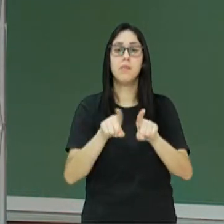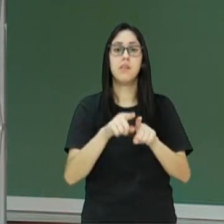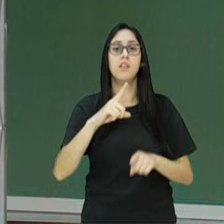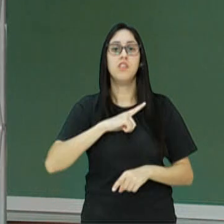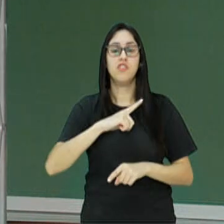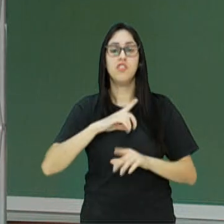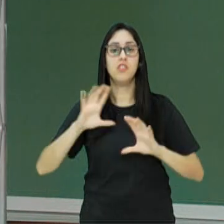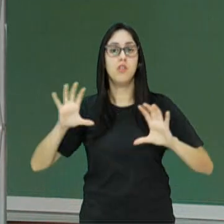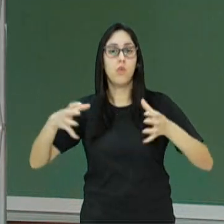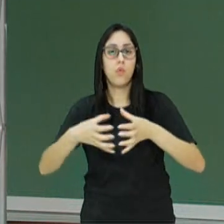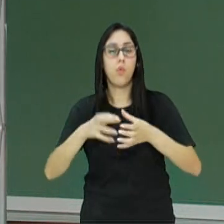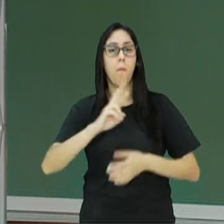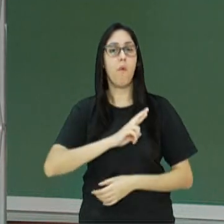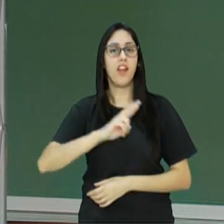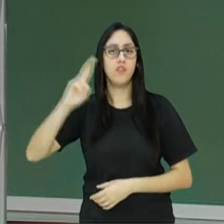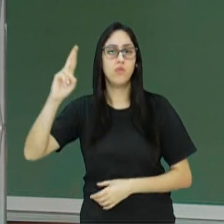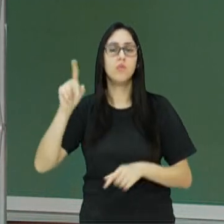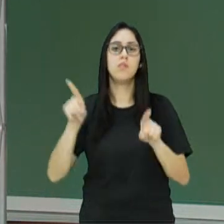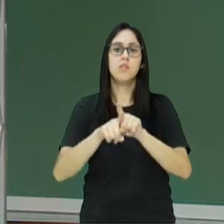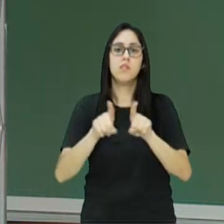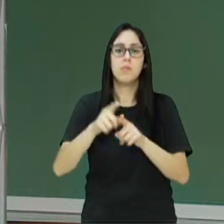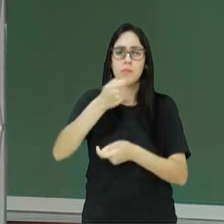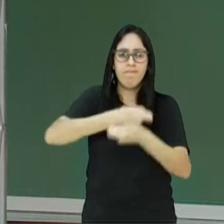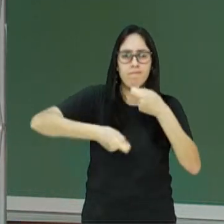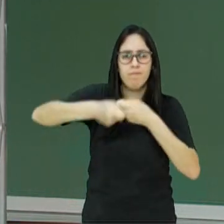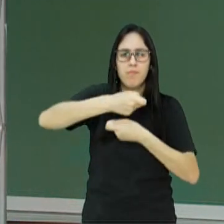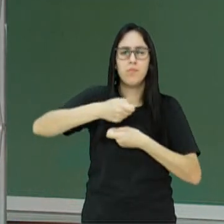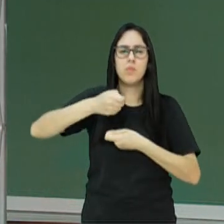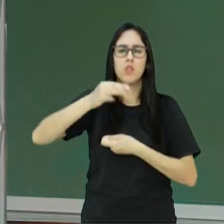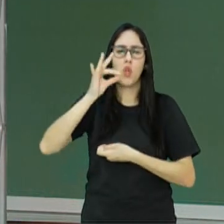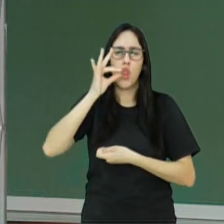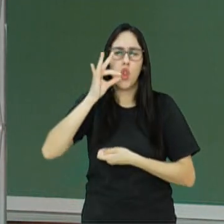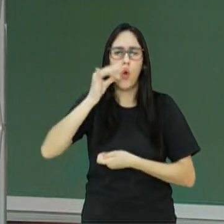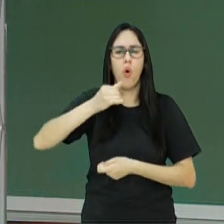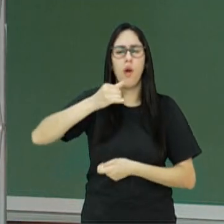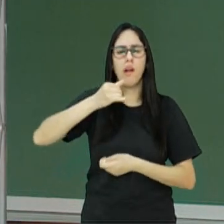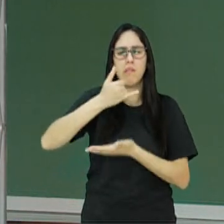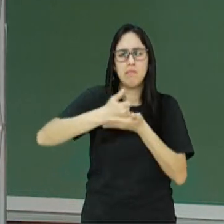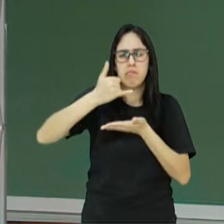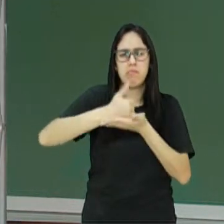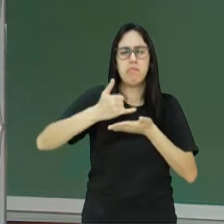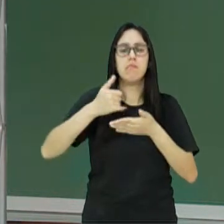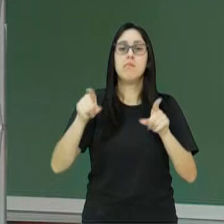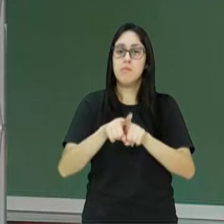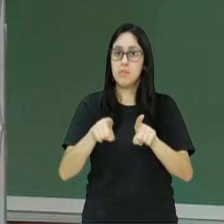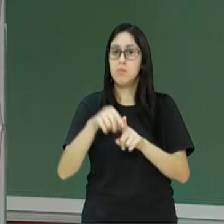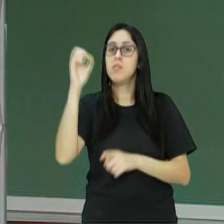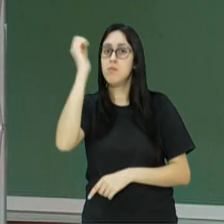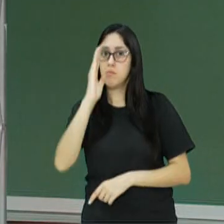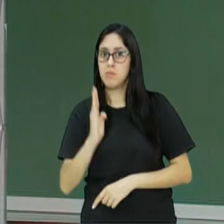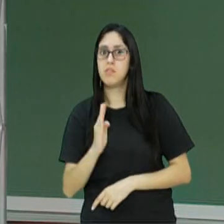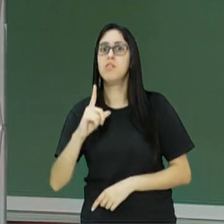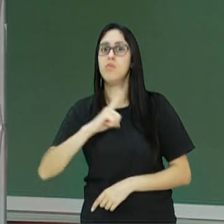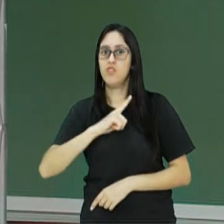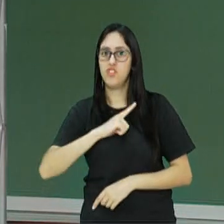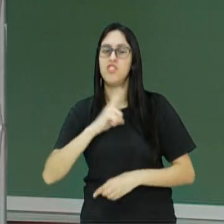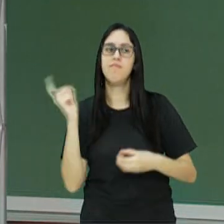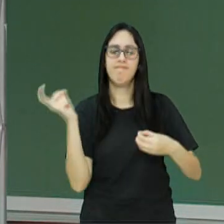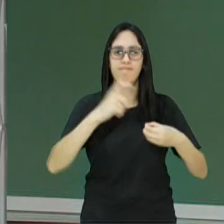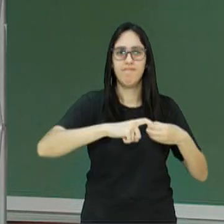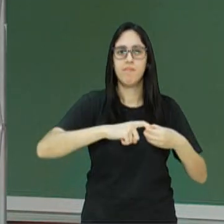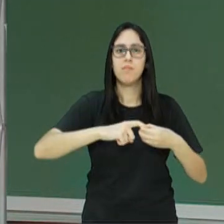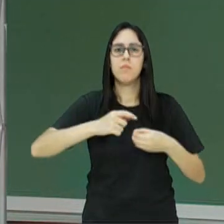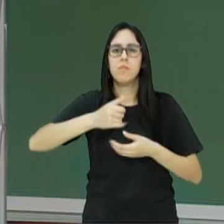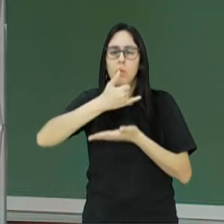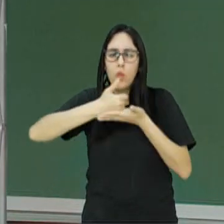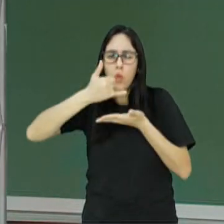ao poder, o tráfico internacional de drogas, né, inclusive o Brasil fazendo parte da rota desse tráfico internacional de drogas. Então